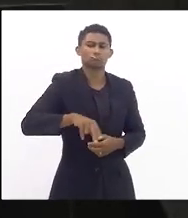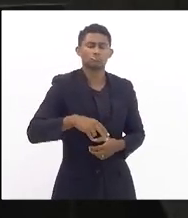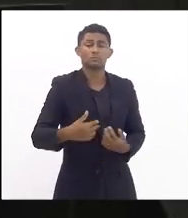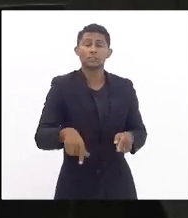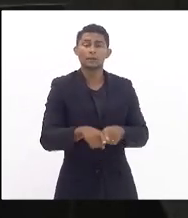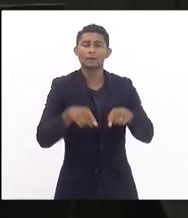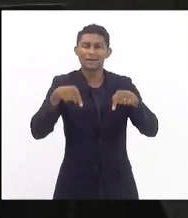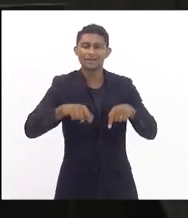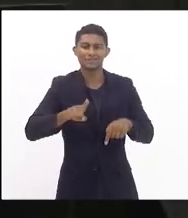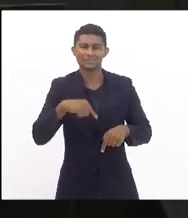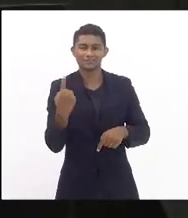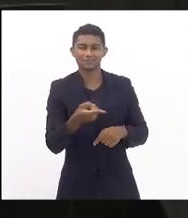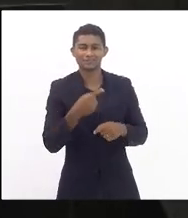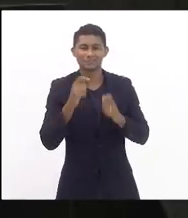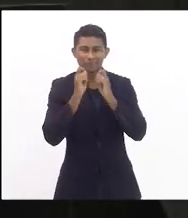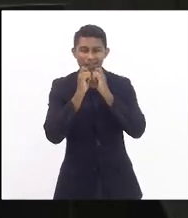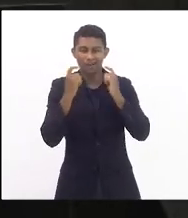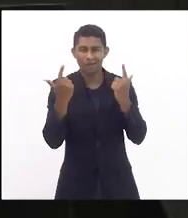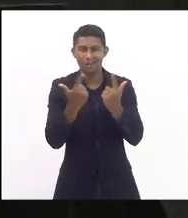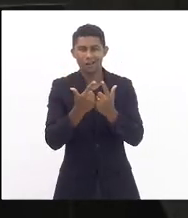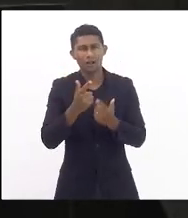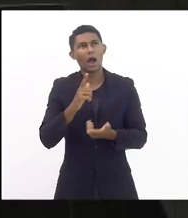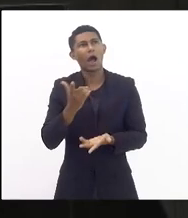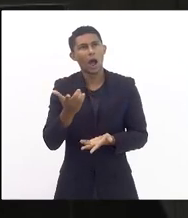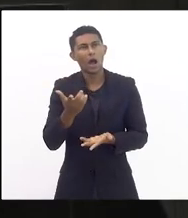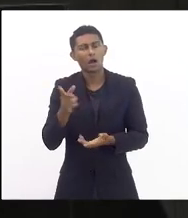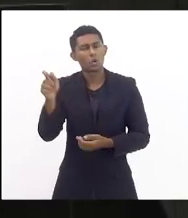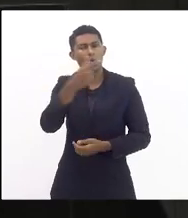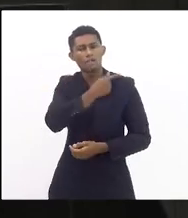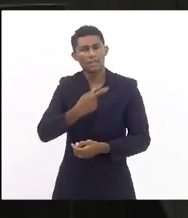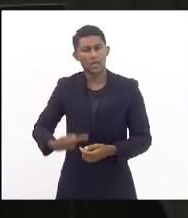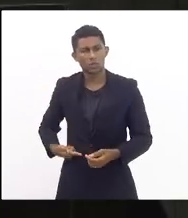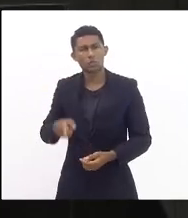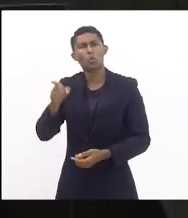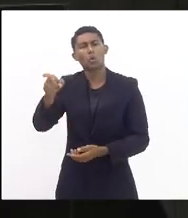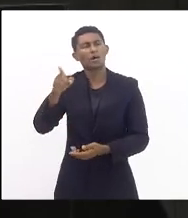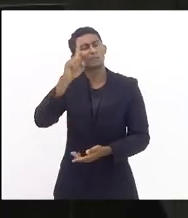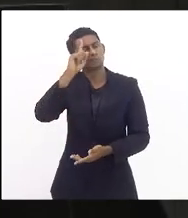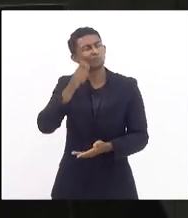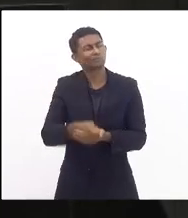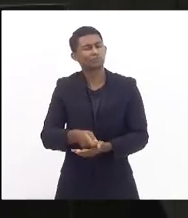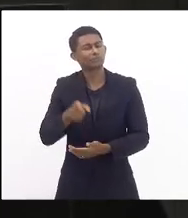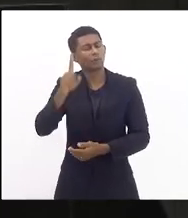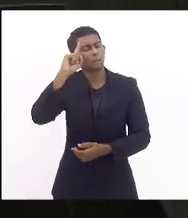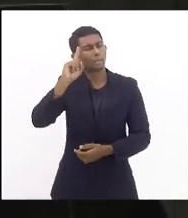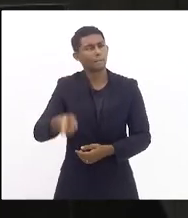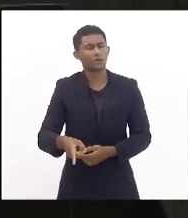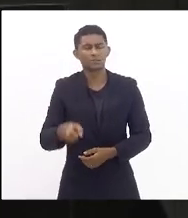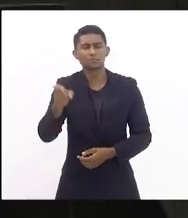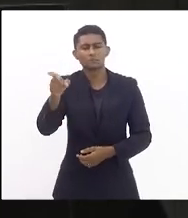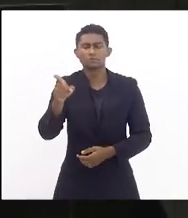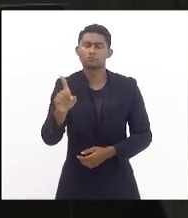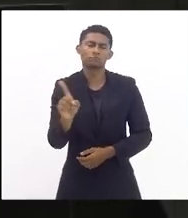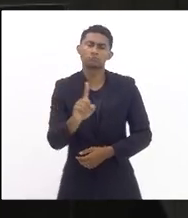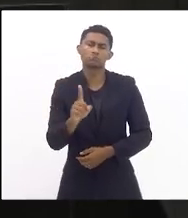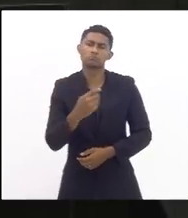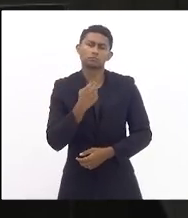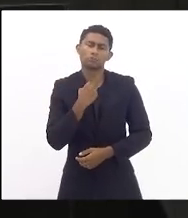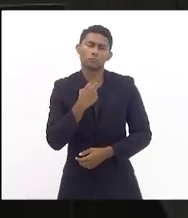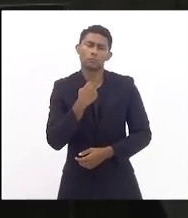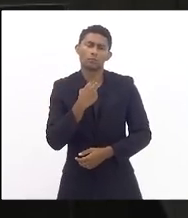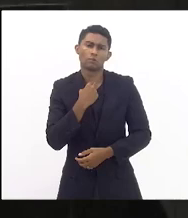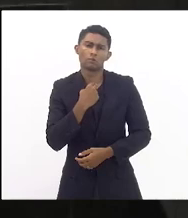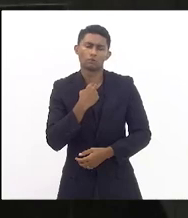decidir o que que o governador faz com os recursos orçamentários. Né? Seria